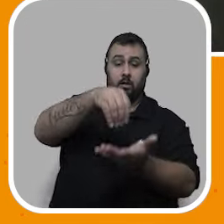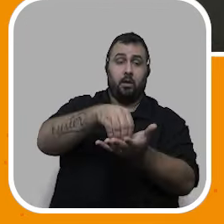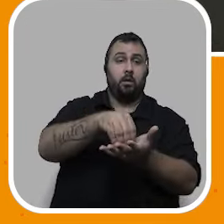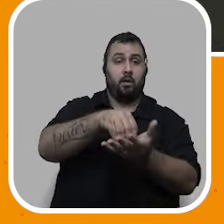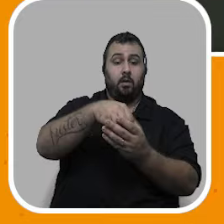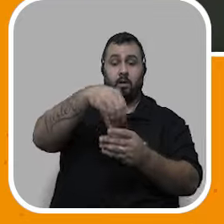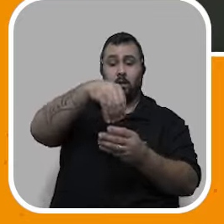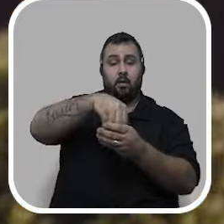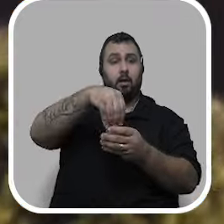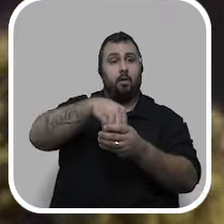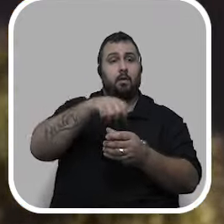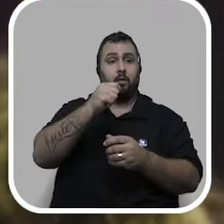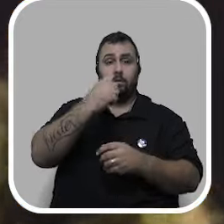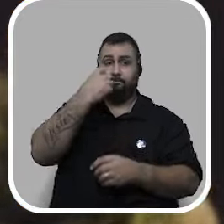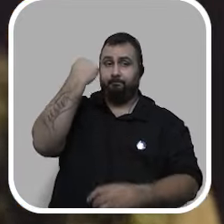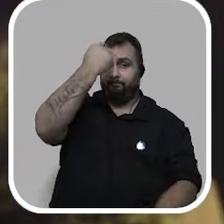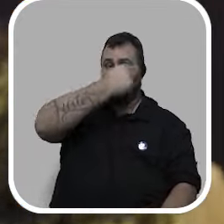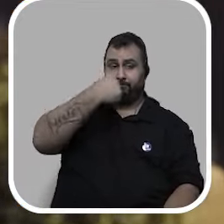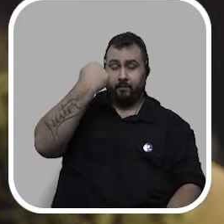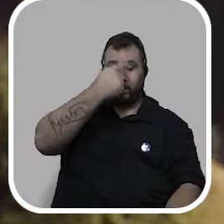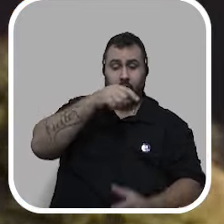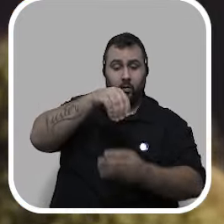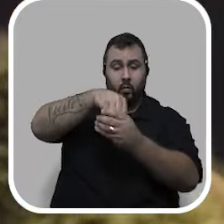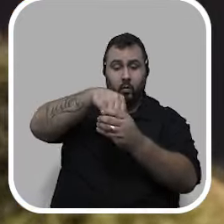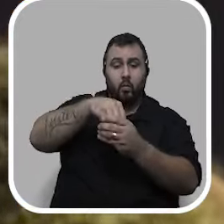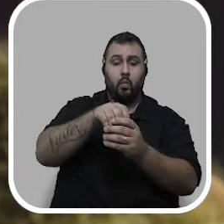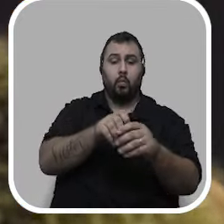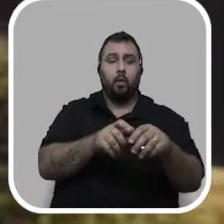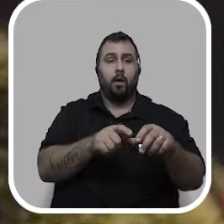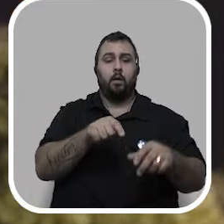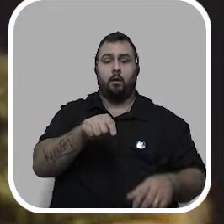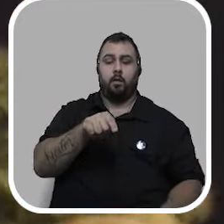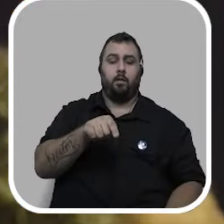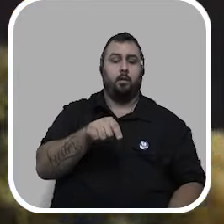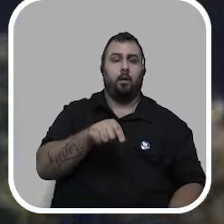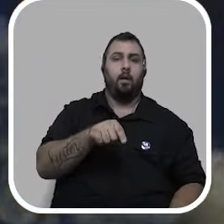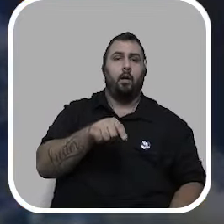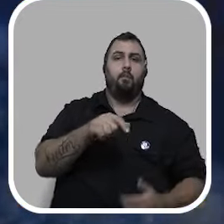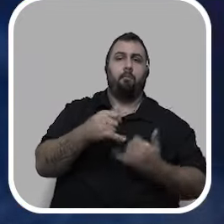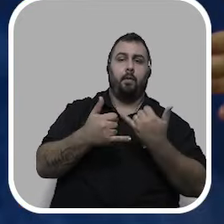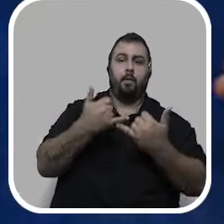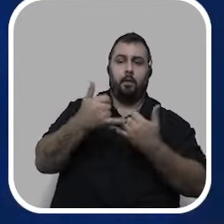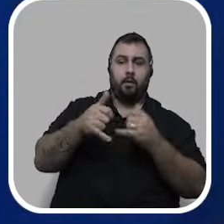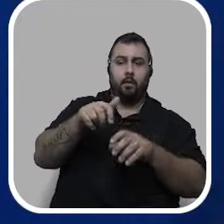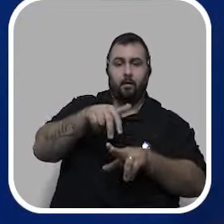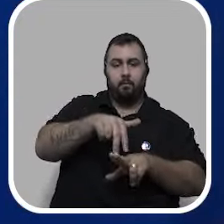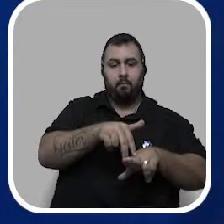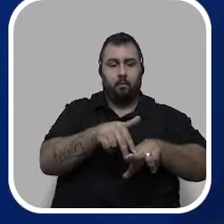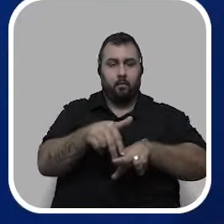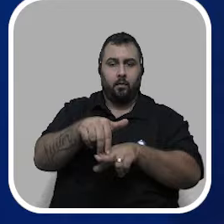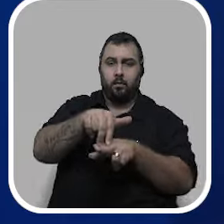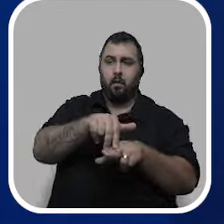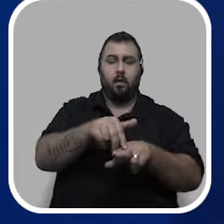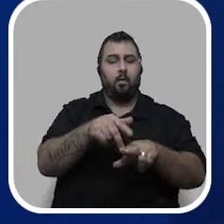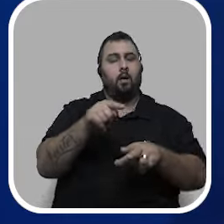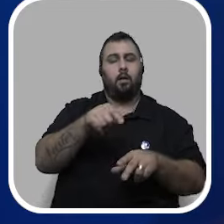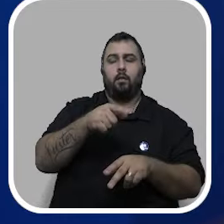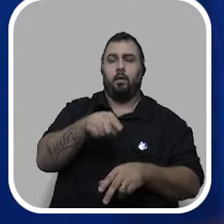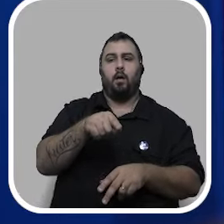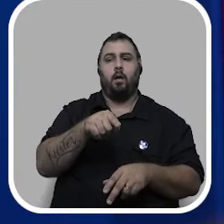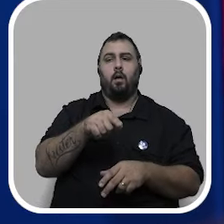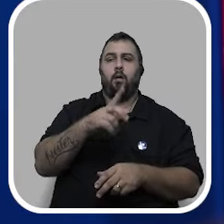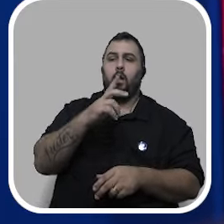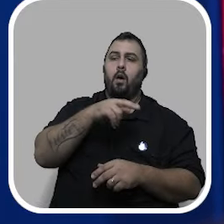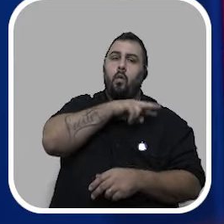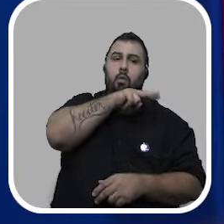toda essa movimentação Então na verdade aquele brinquedinho que a gente compra pras crianças da cobrinha que fica rodando no chão a